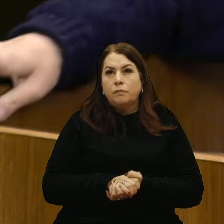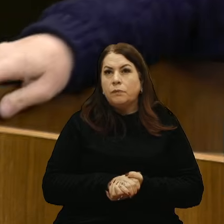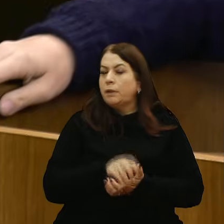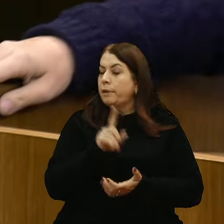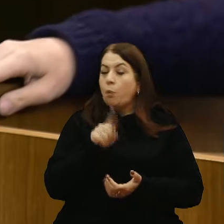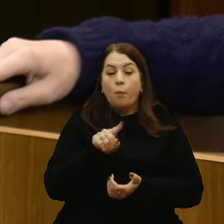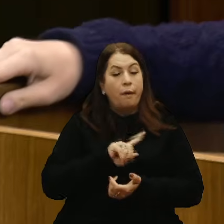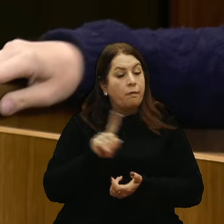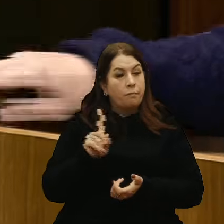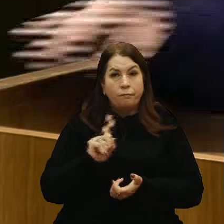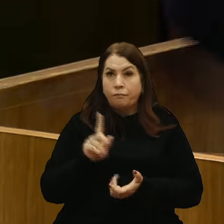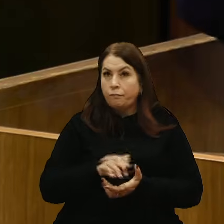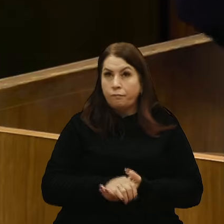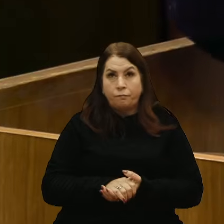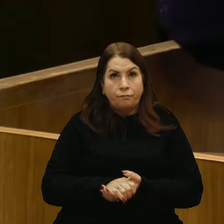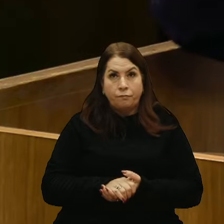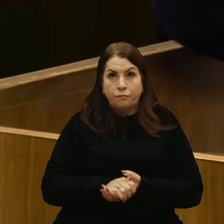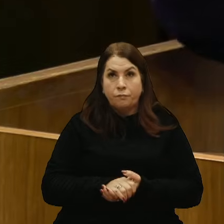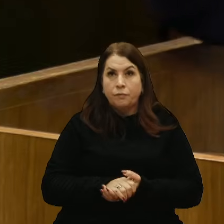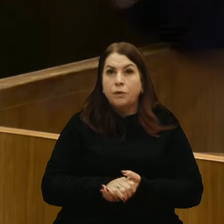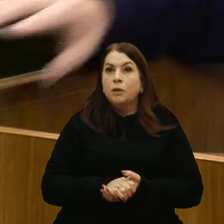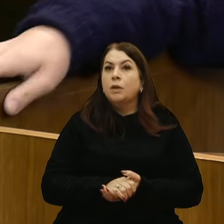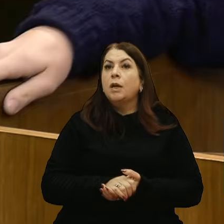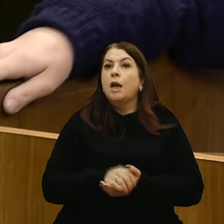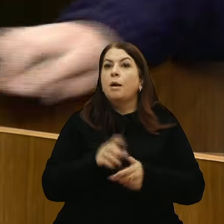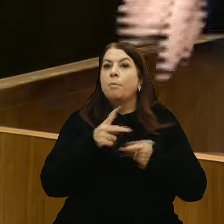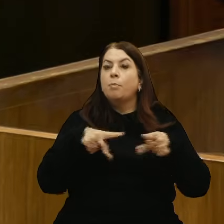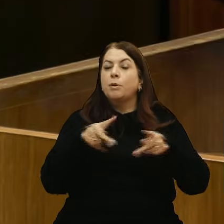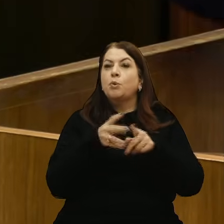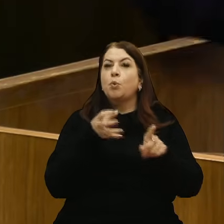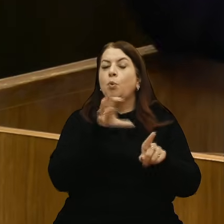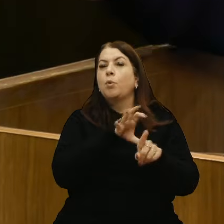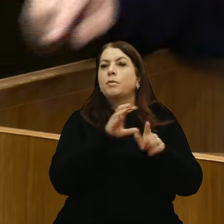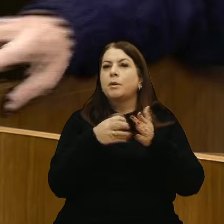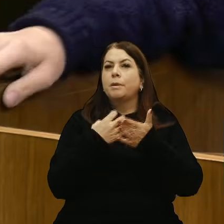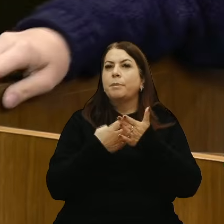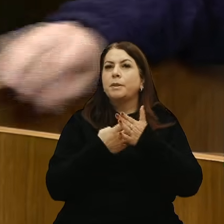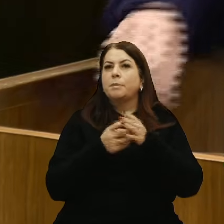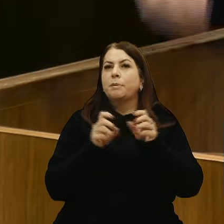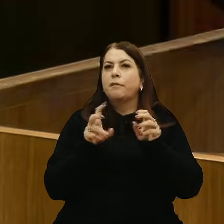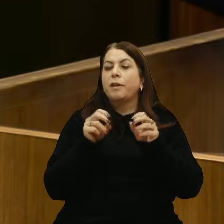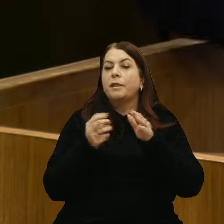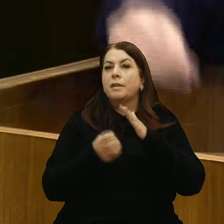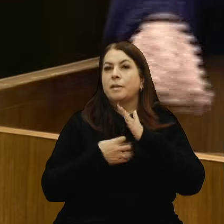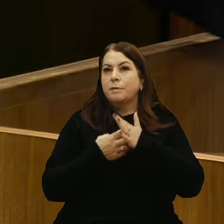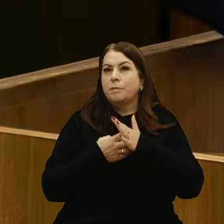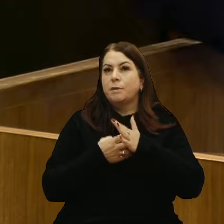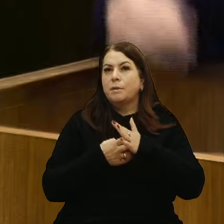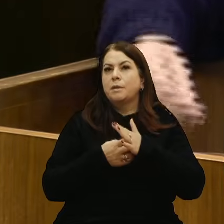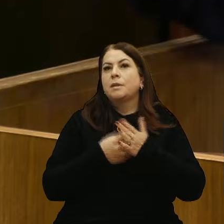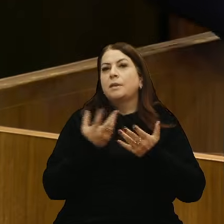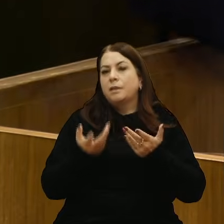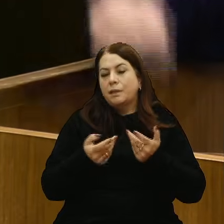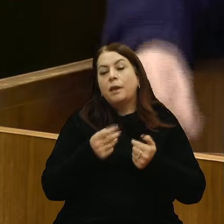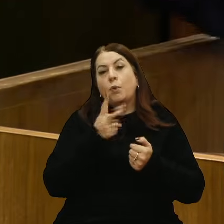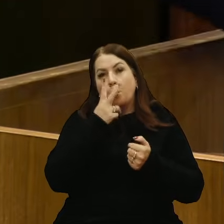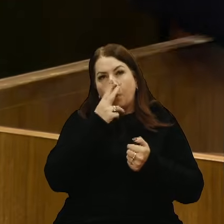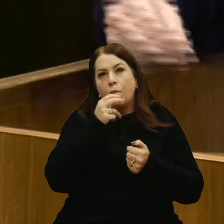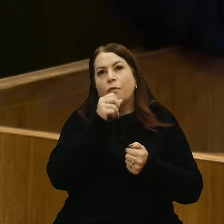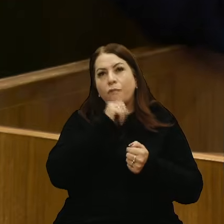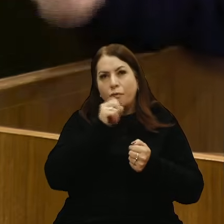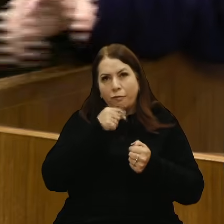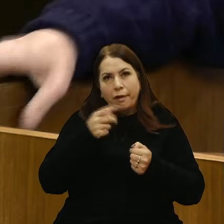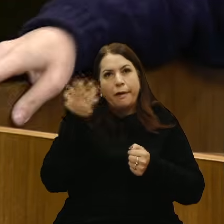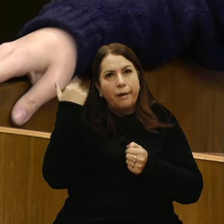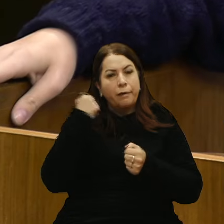Não é. Jogam a população contra a empresa para privatizar. Esse é o velho receituário neoliberal que